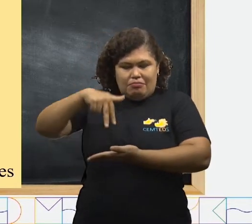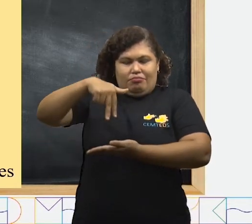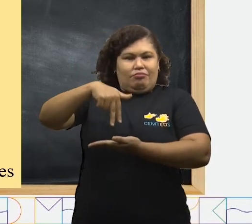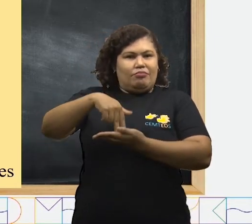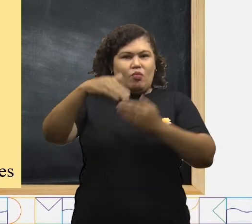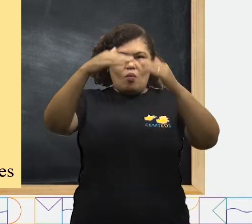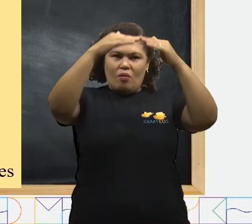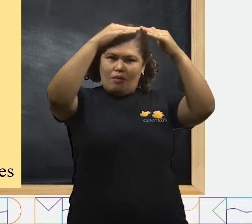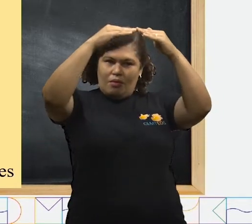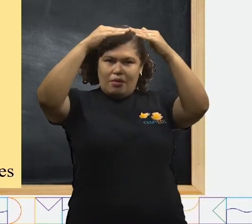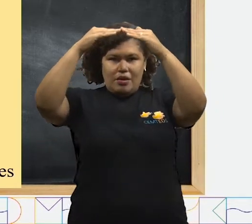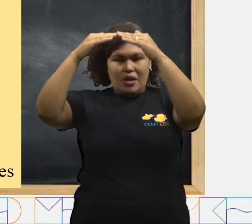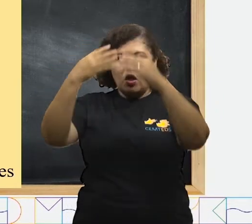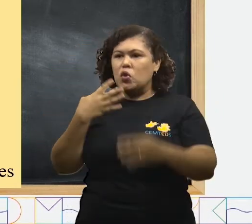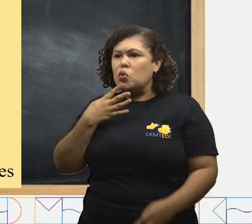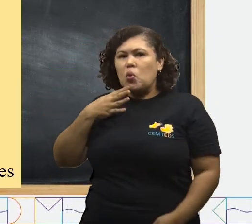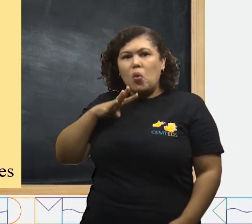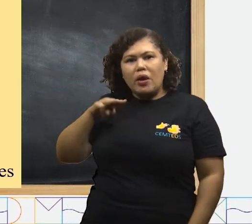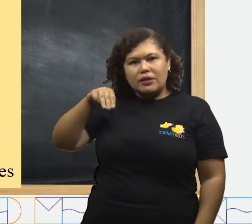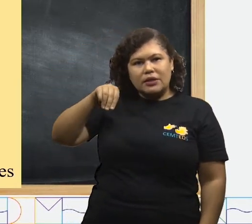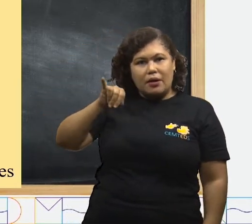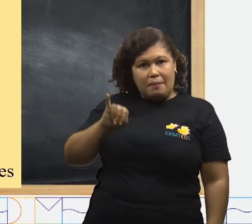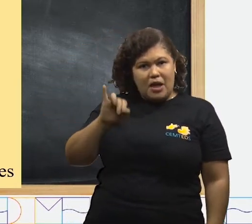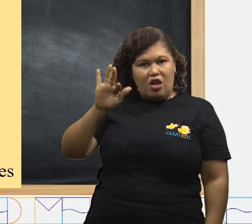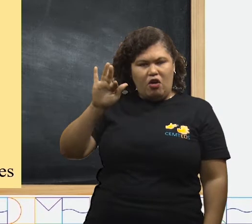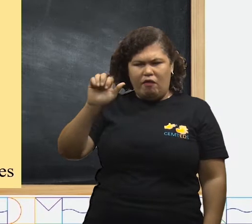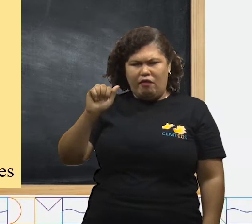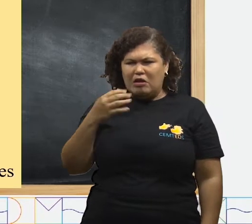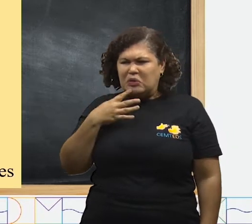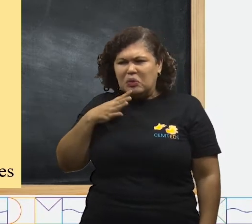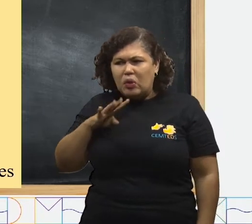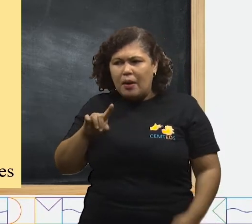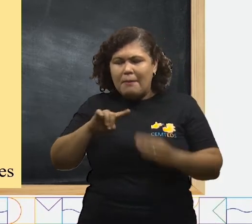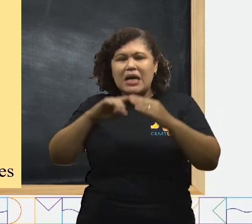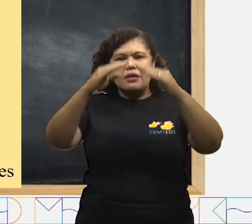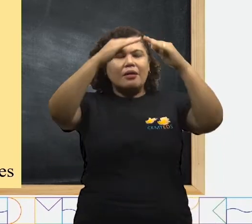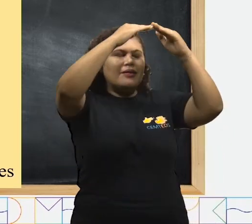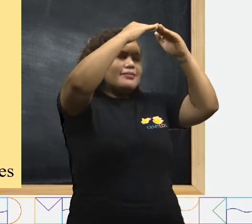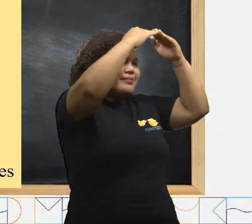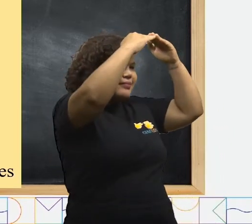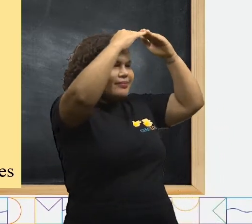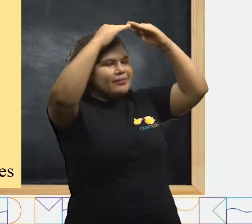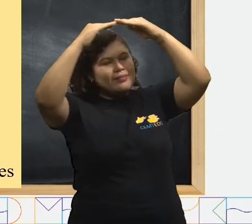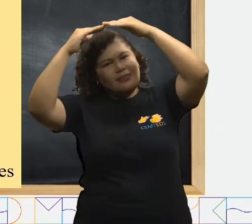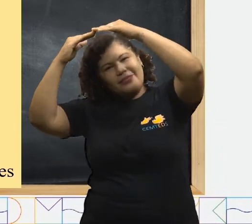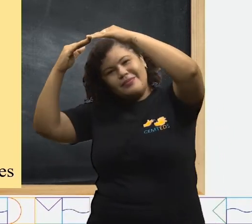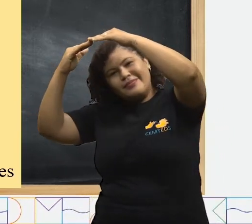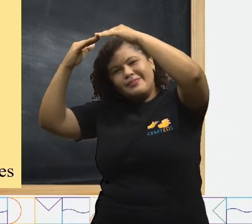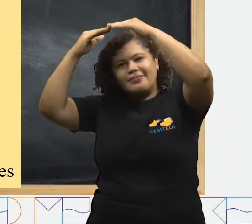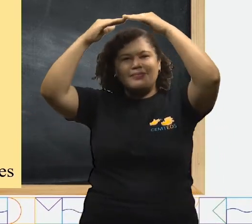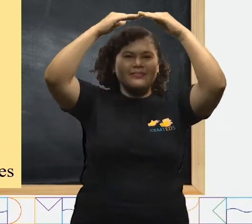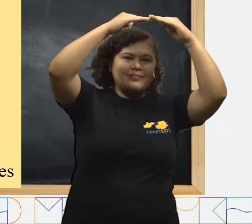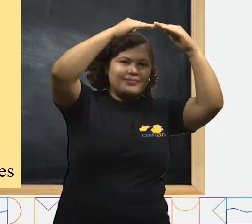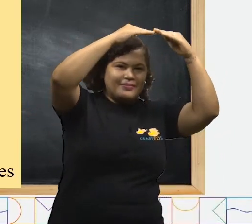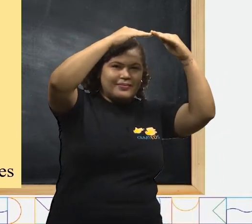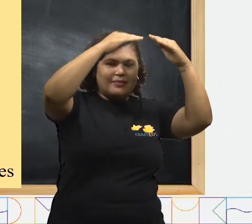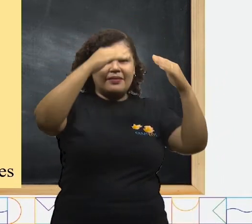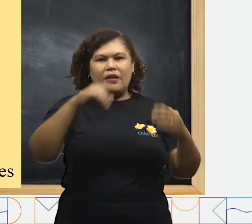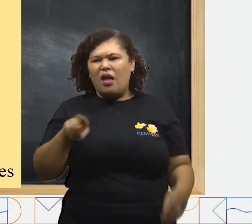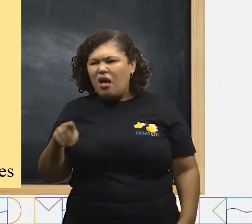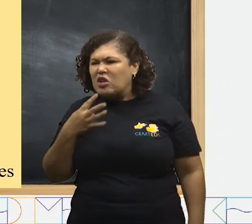do pé. Não conhece nem mi nem fá, mas inclina o corpo para cá e para